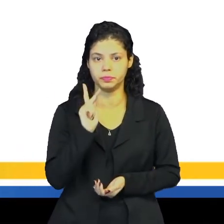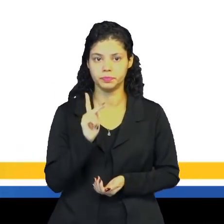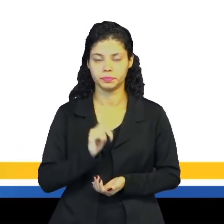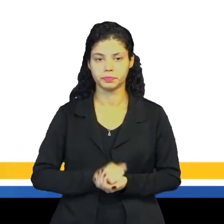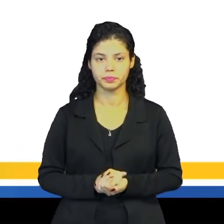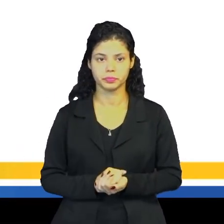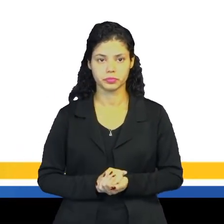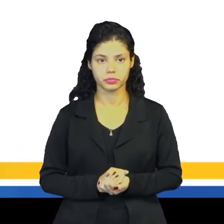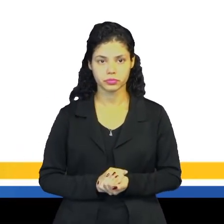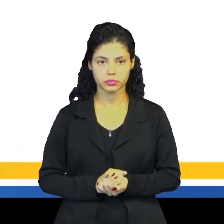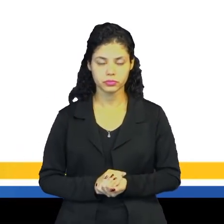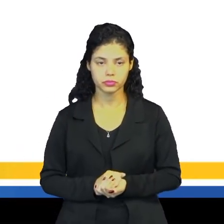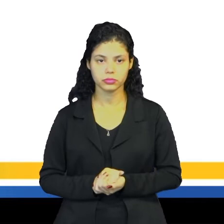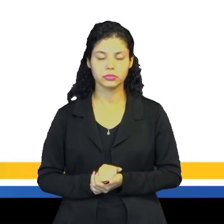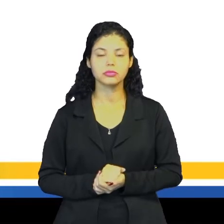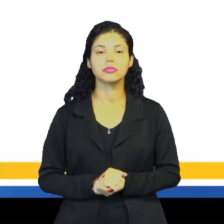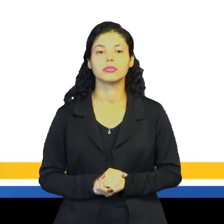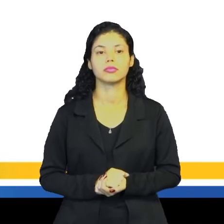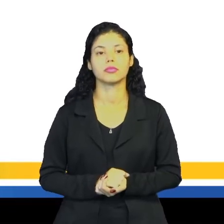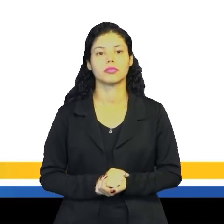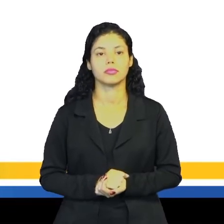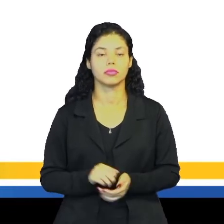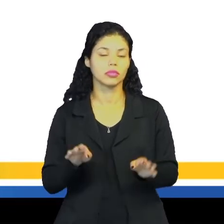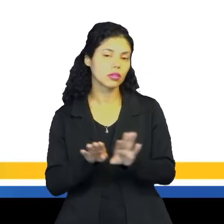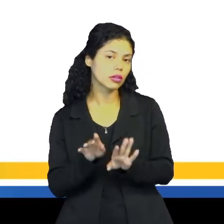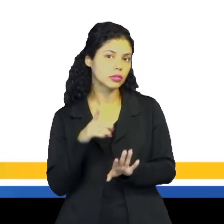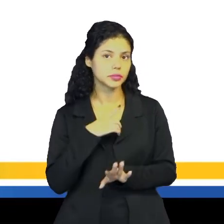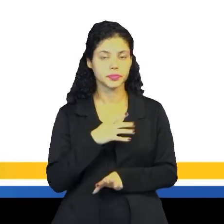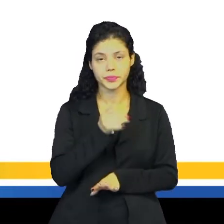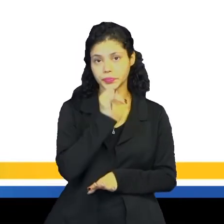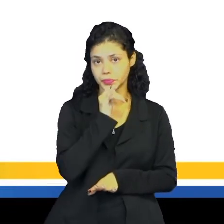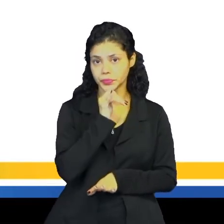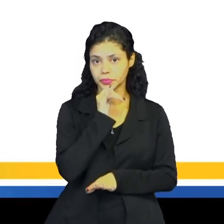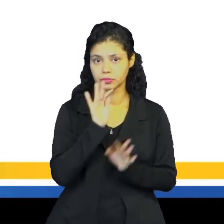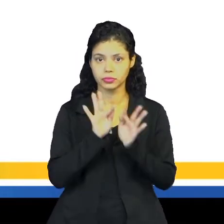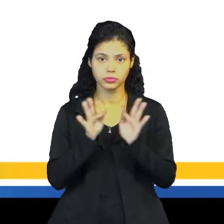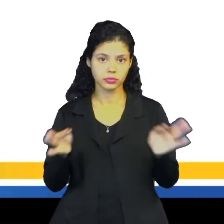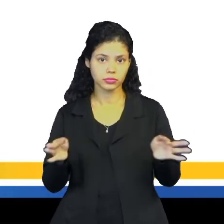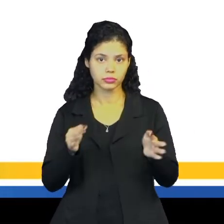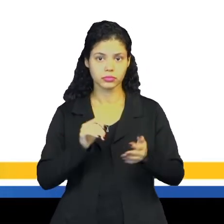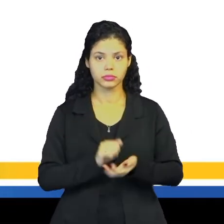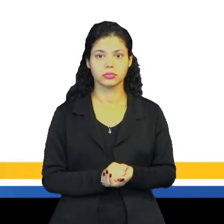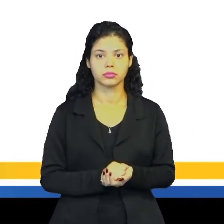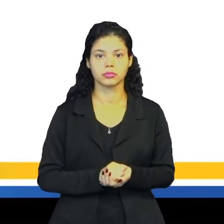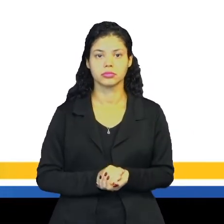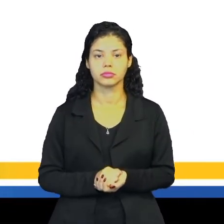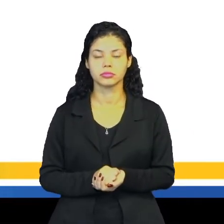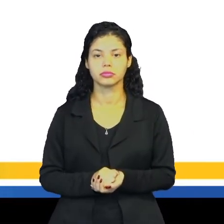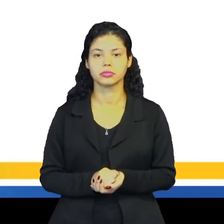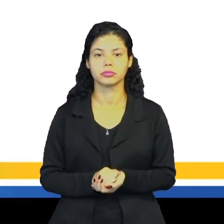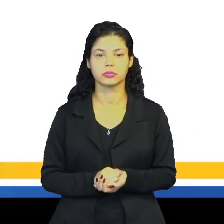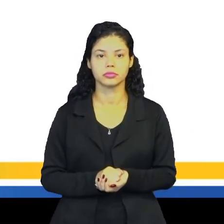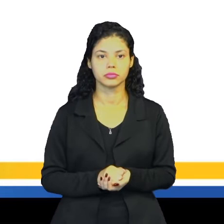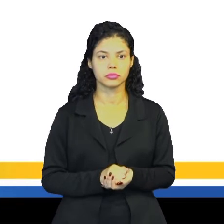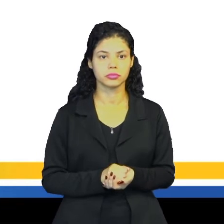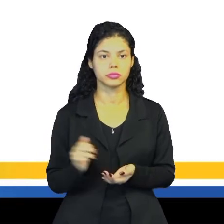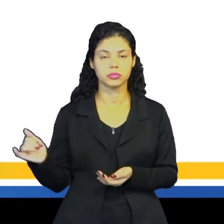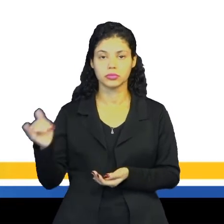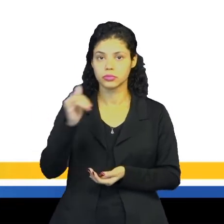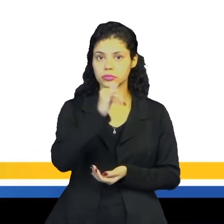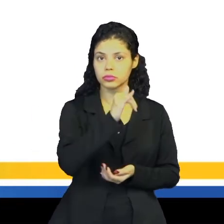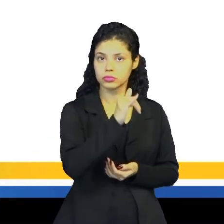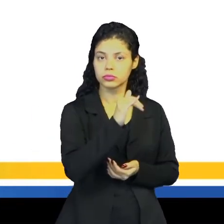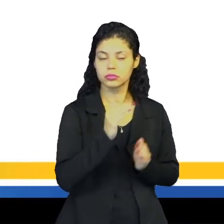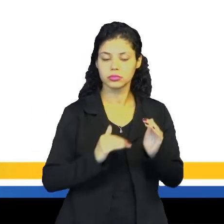Acima de, mais alto do que ou sobre. E nós temos um exemplo de frase: The plane is above the clouds. O avião